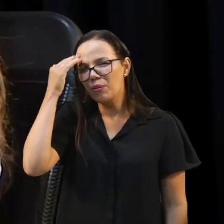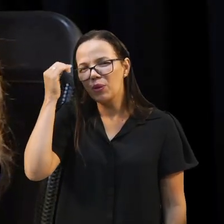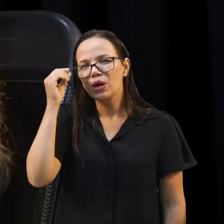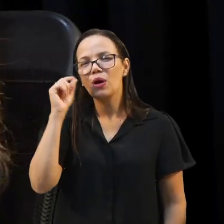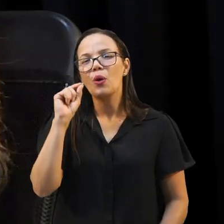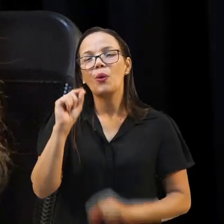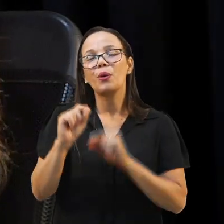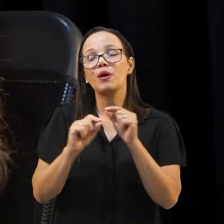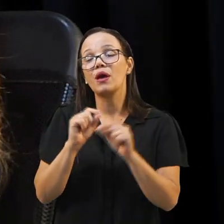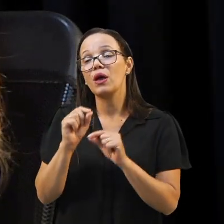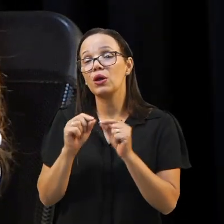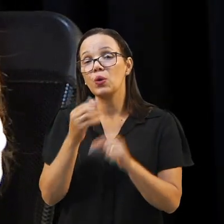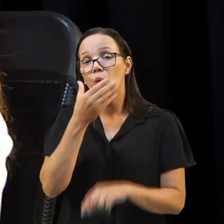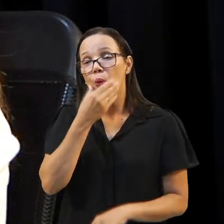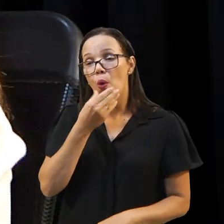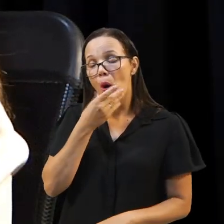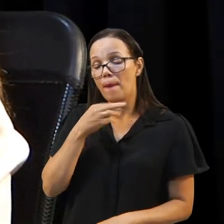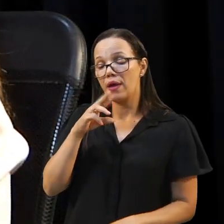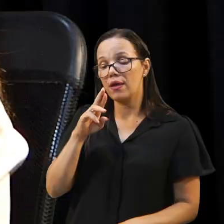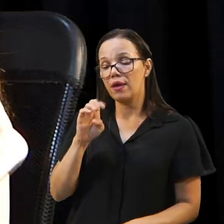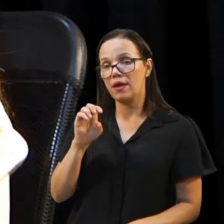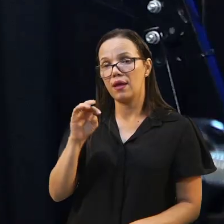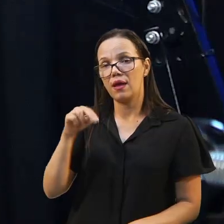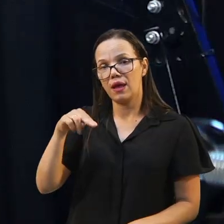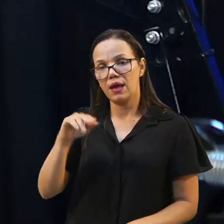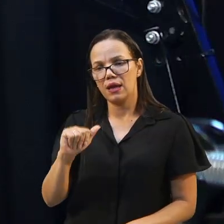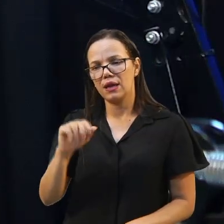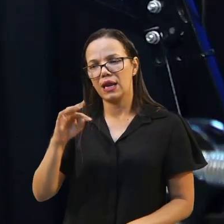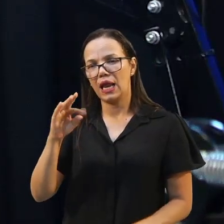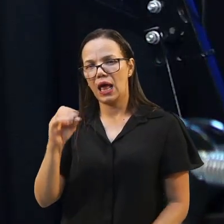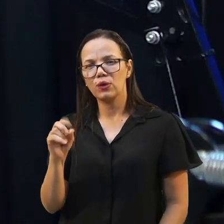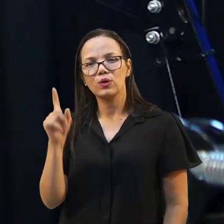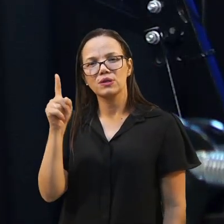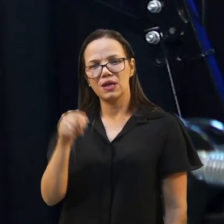o Renato Pereira seria hoje? Não.